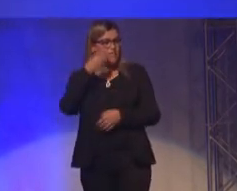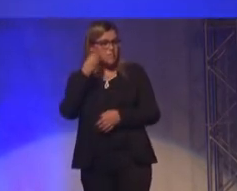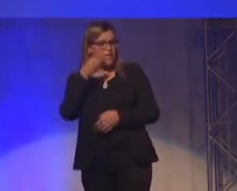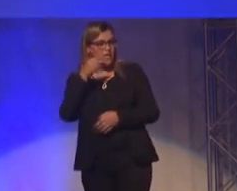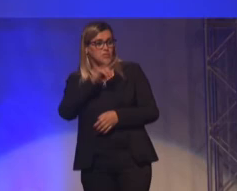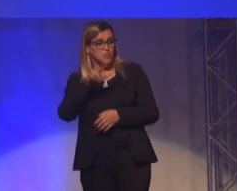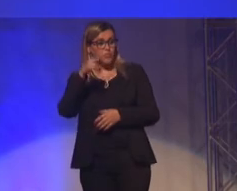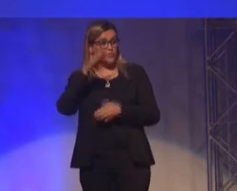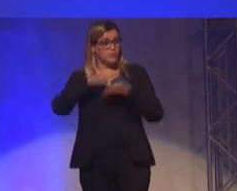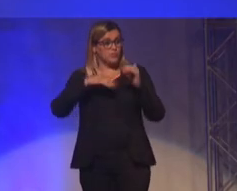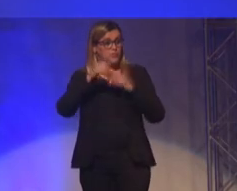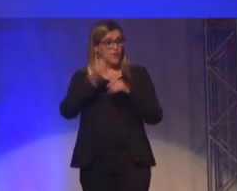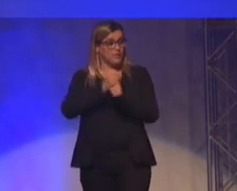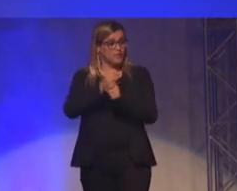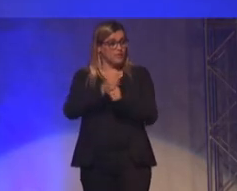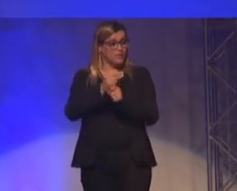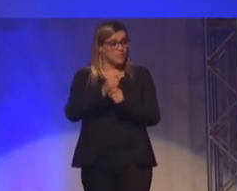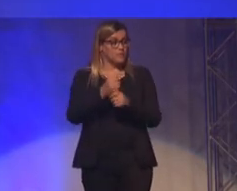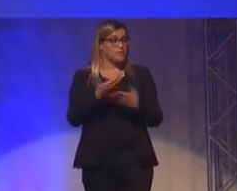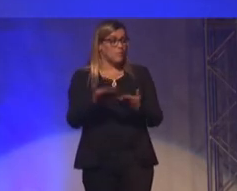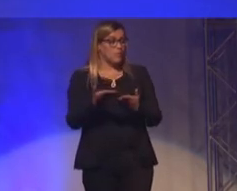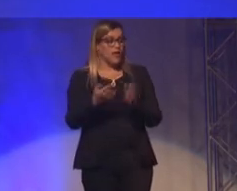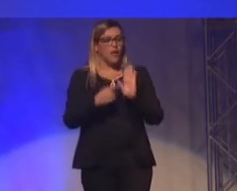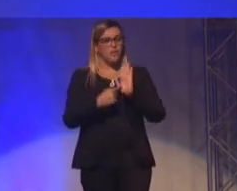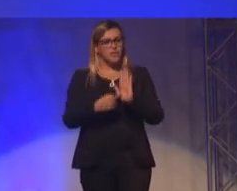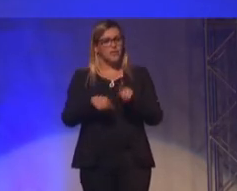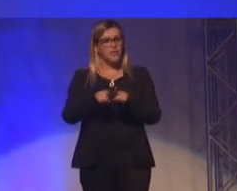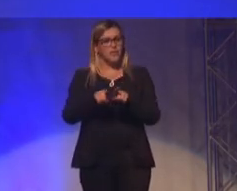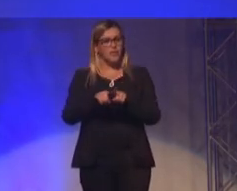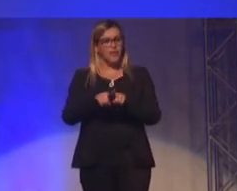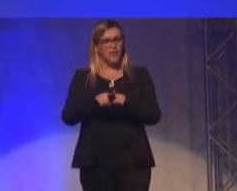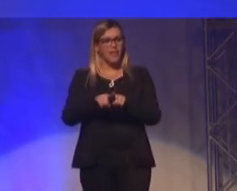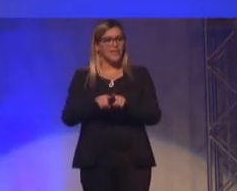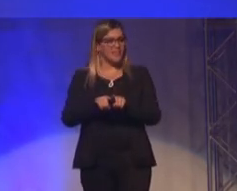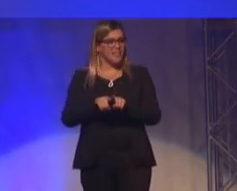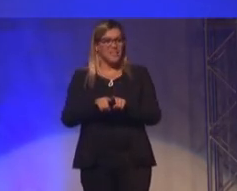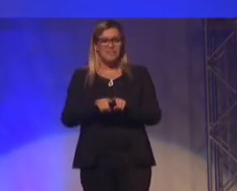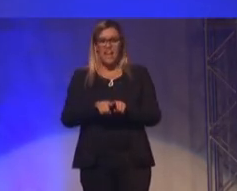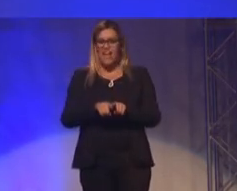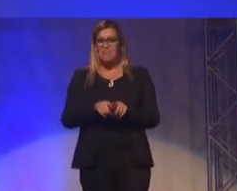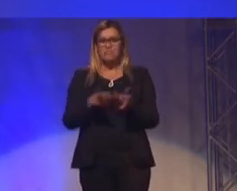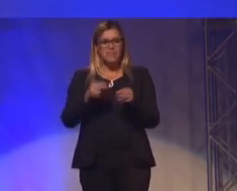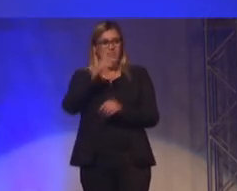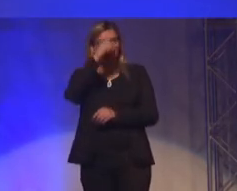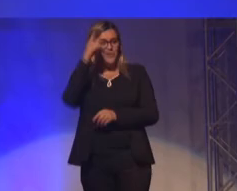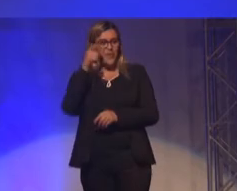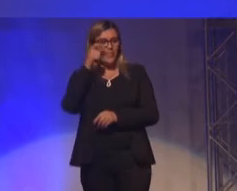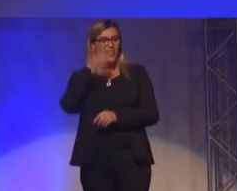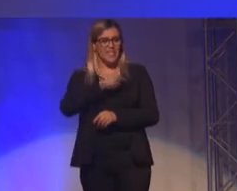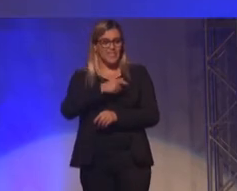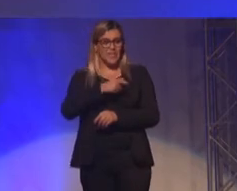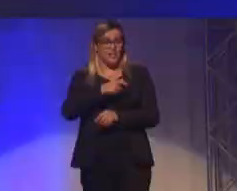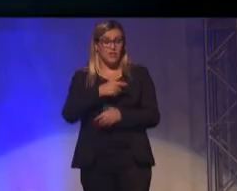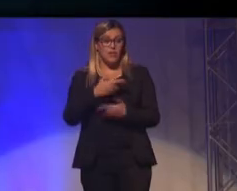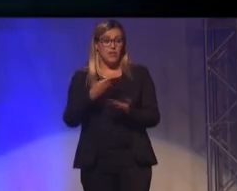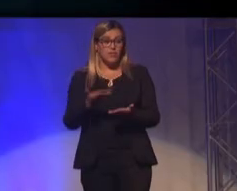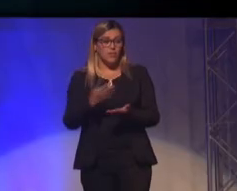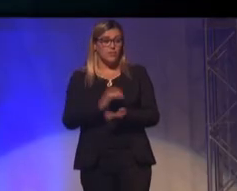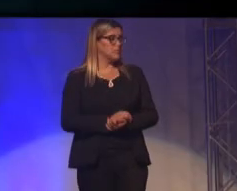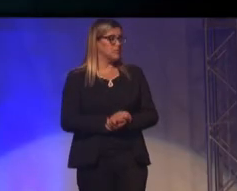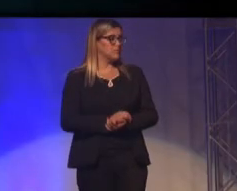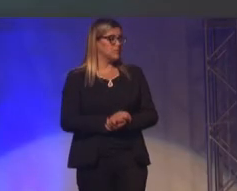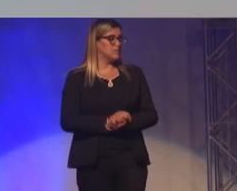Eletro e apresentar para vocês, né, que bom que tem tanta gente nesse auditório interessado no tema. Então vamos